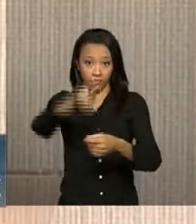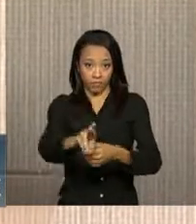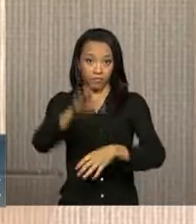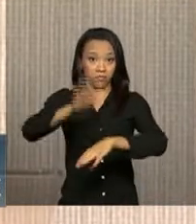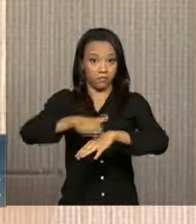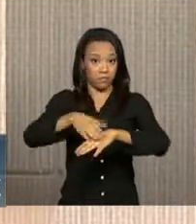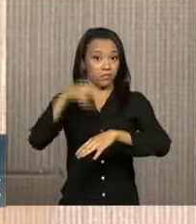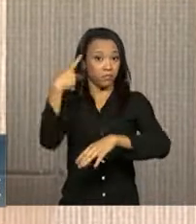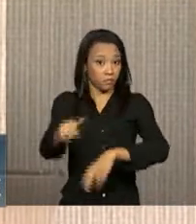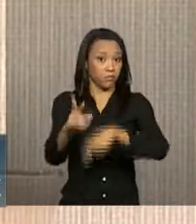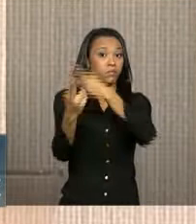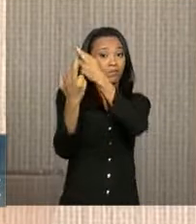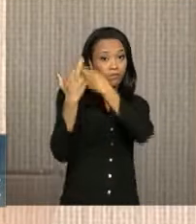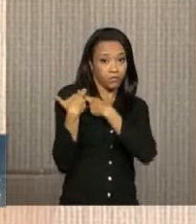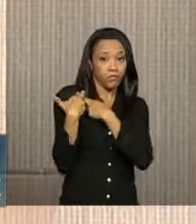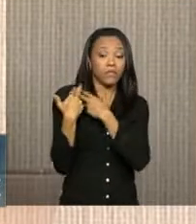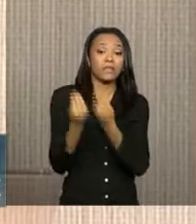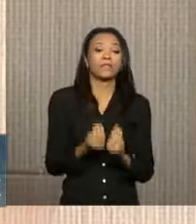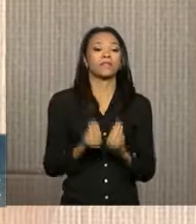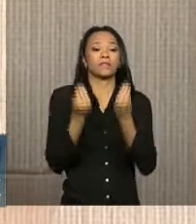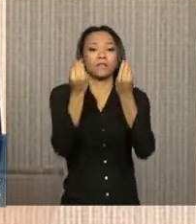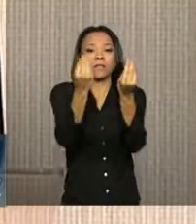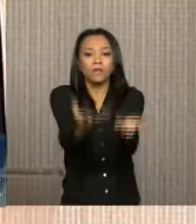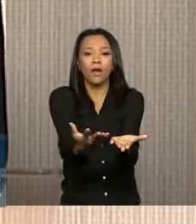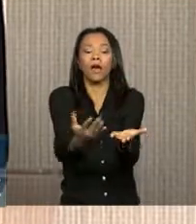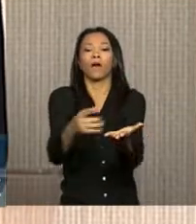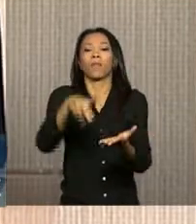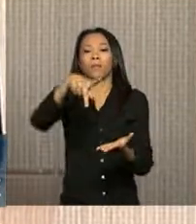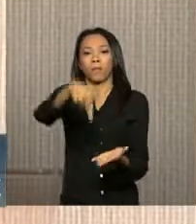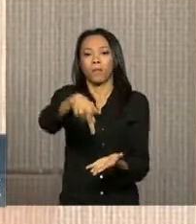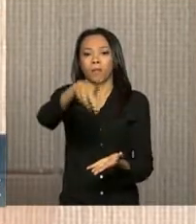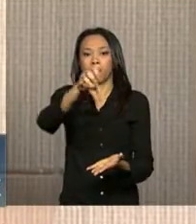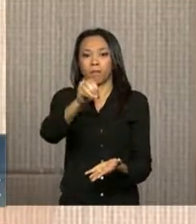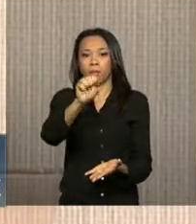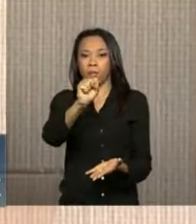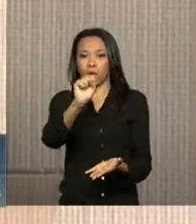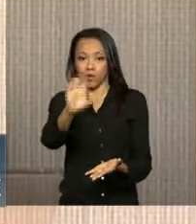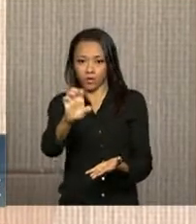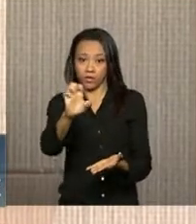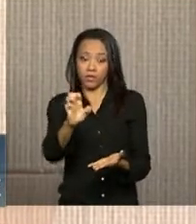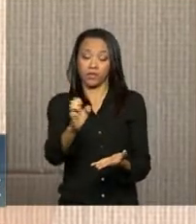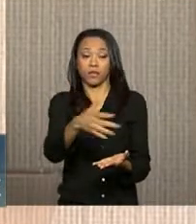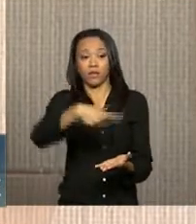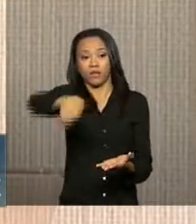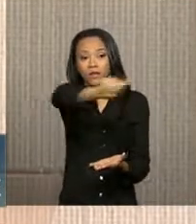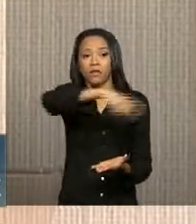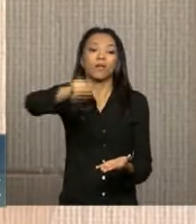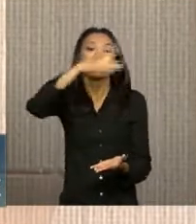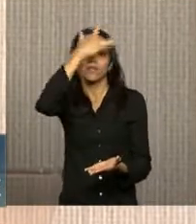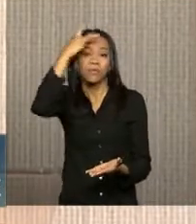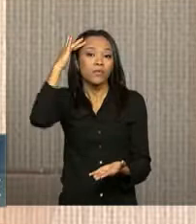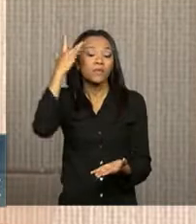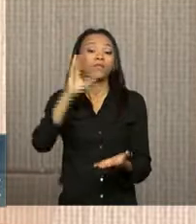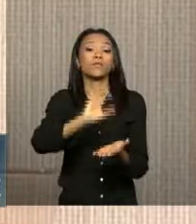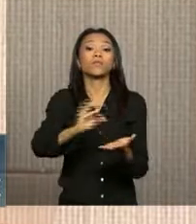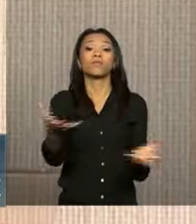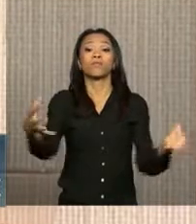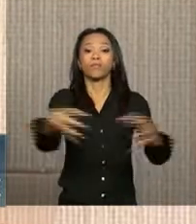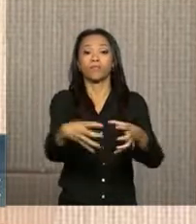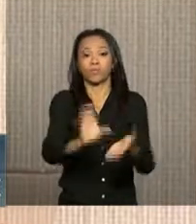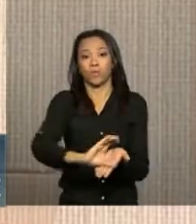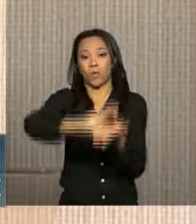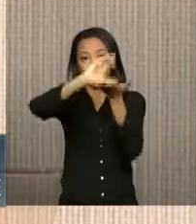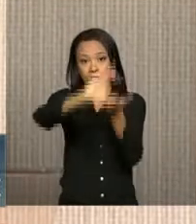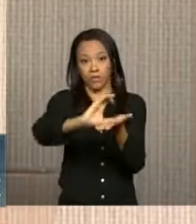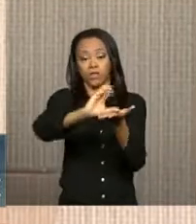suas atribuições da posse aos representantes das entidades da sociedade civil organizada para compor o conselho nacional